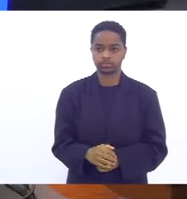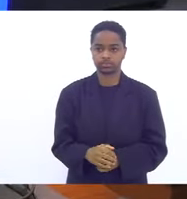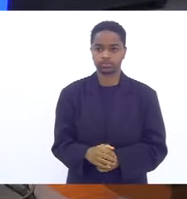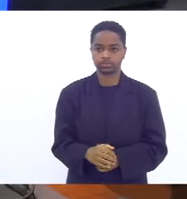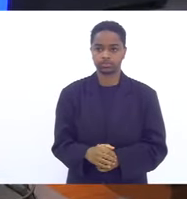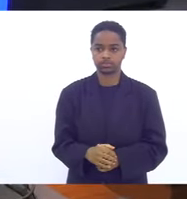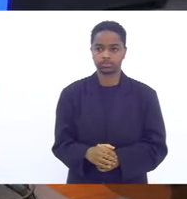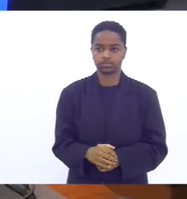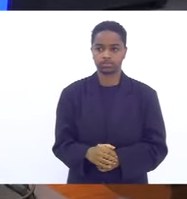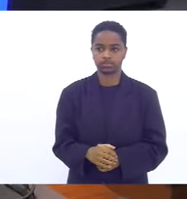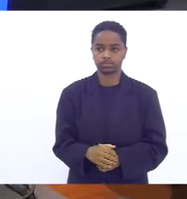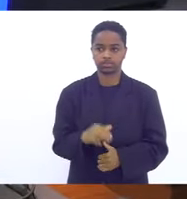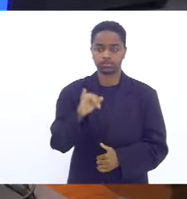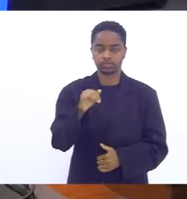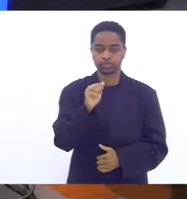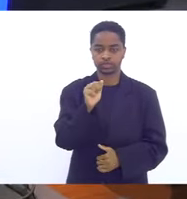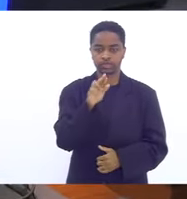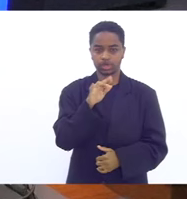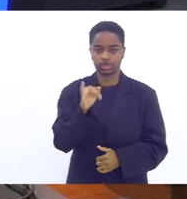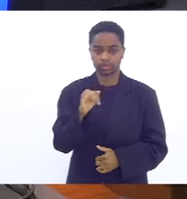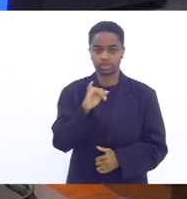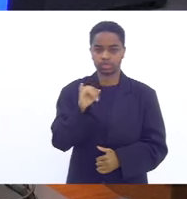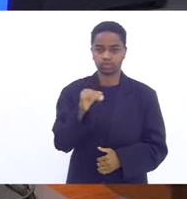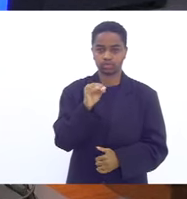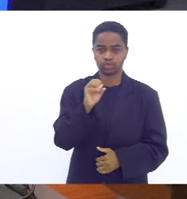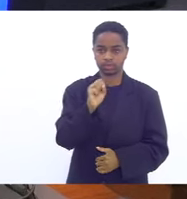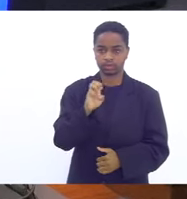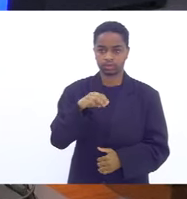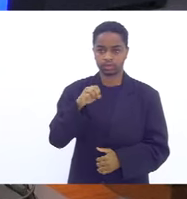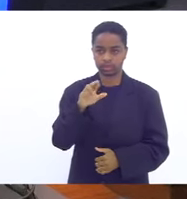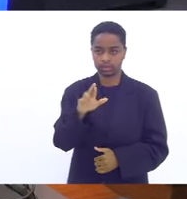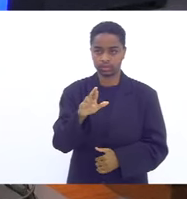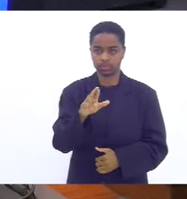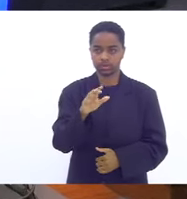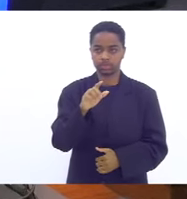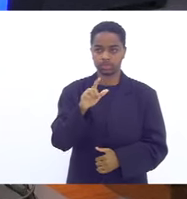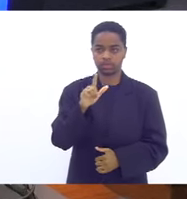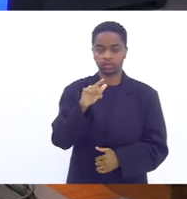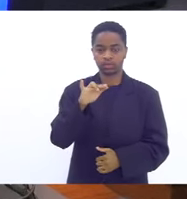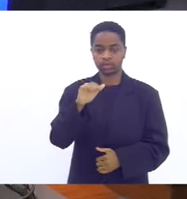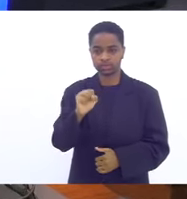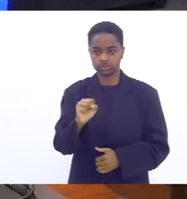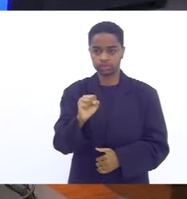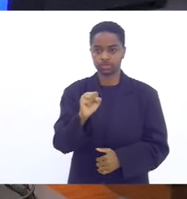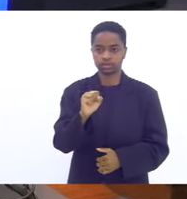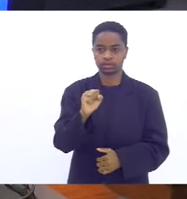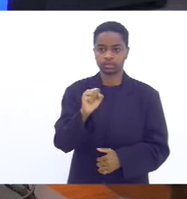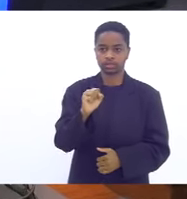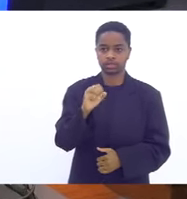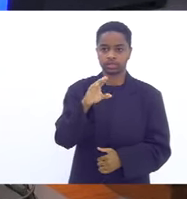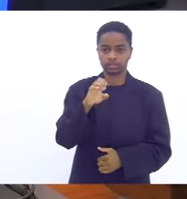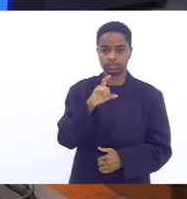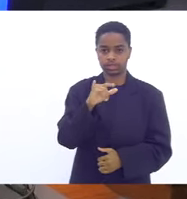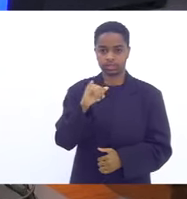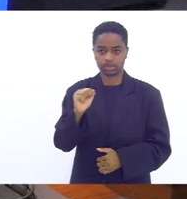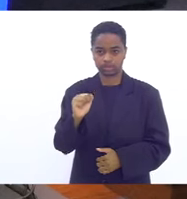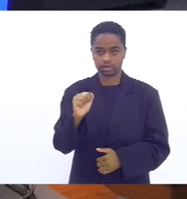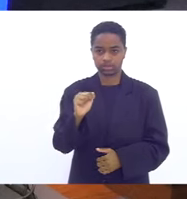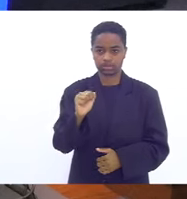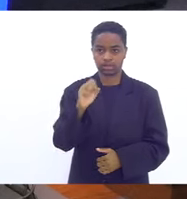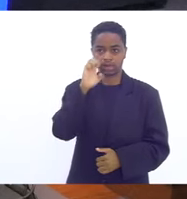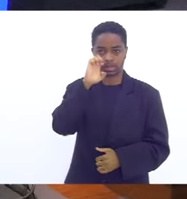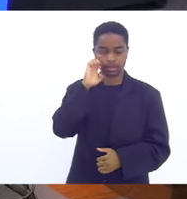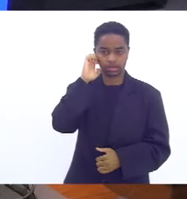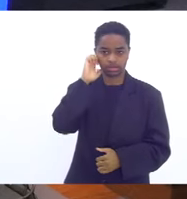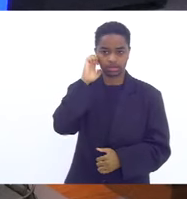Deputado Jari, deputado Josemar. Deputado Luiz Cláudio, deputada Célia Jordão,